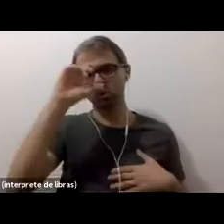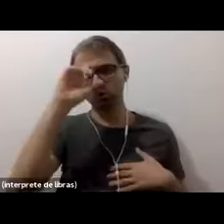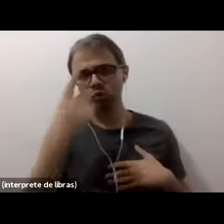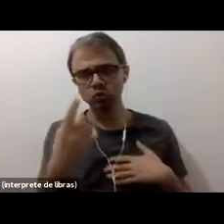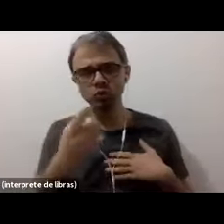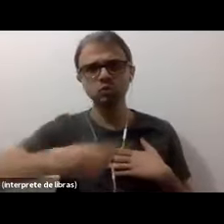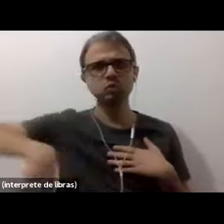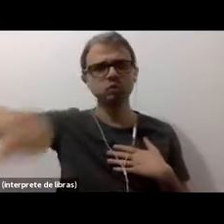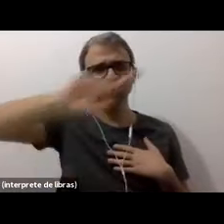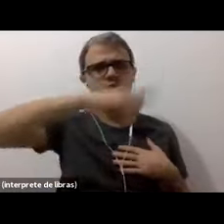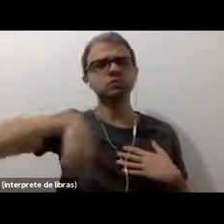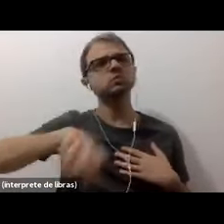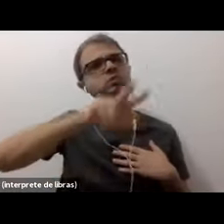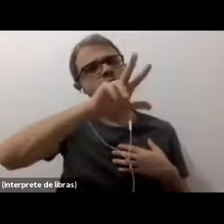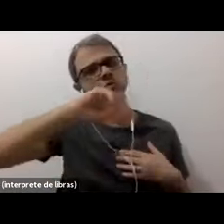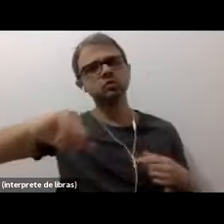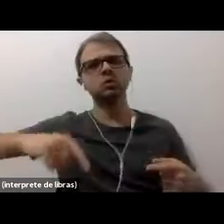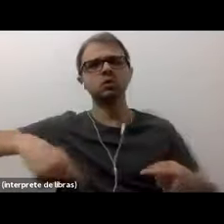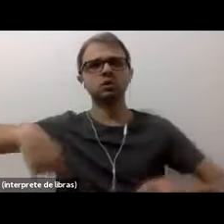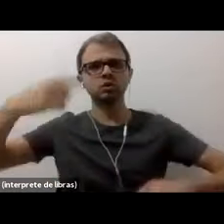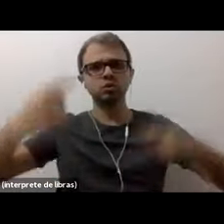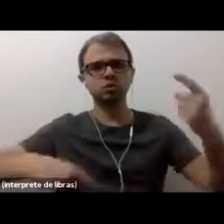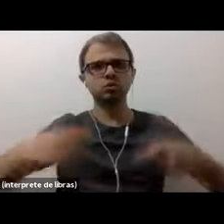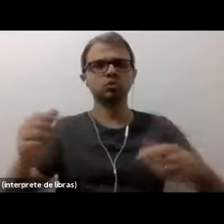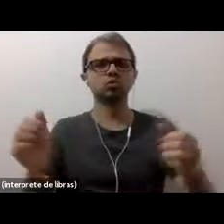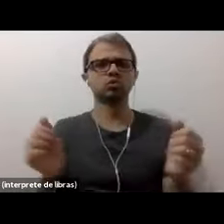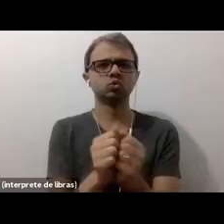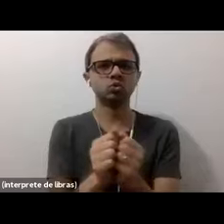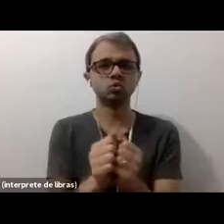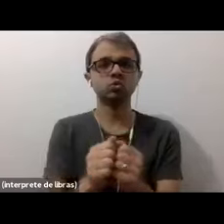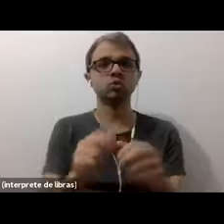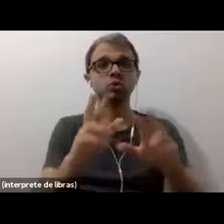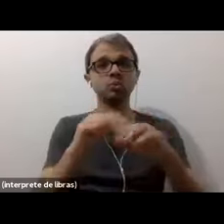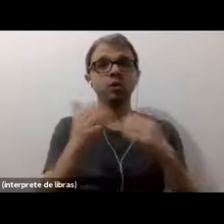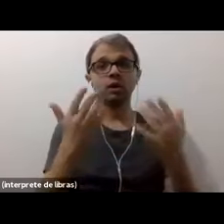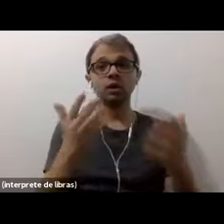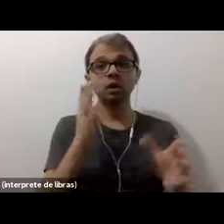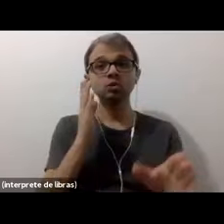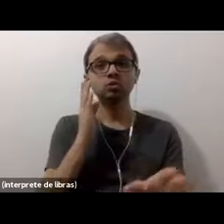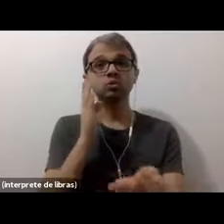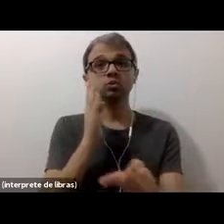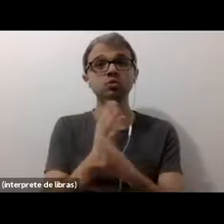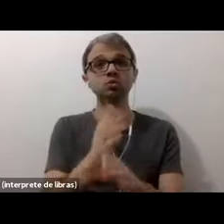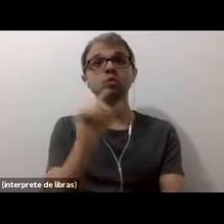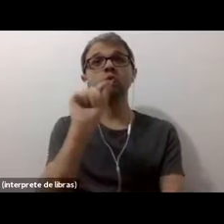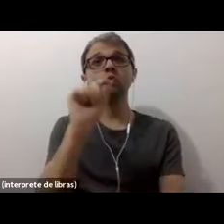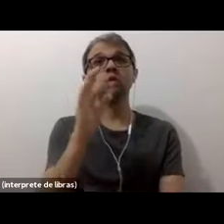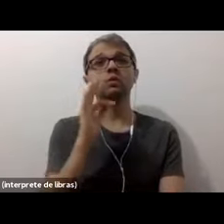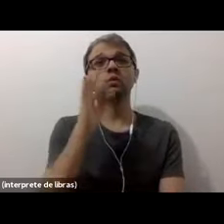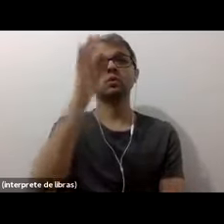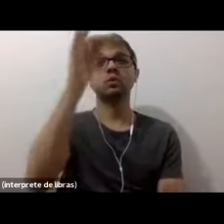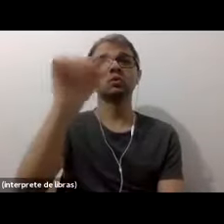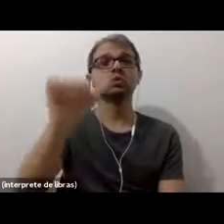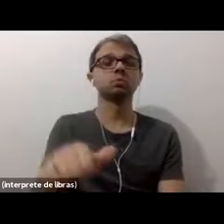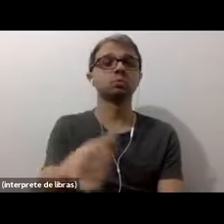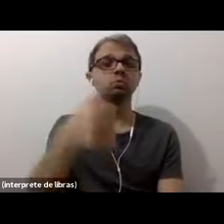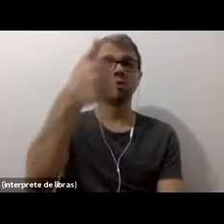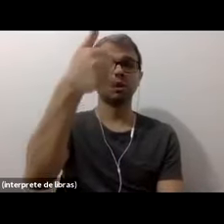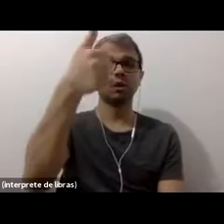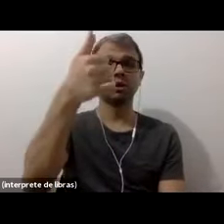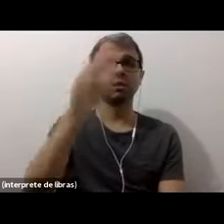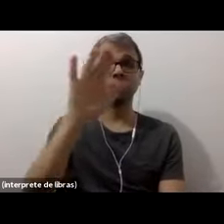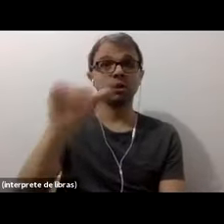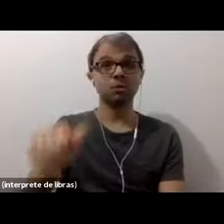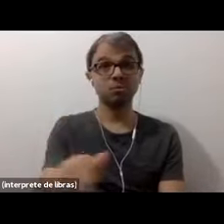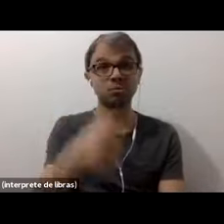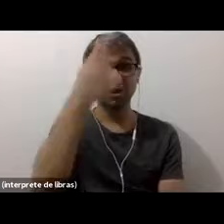debatendo junto, construindo junto, para que o melhor seja possível, e o melhor, então, é a preservação da